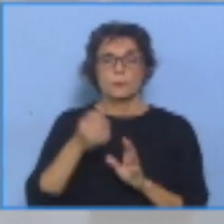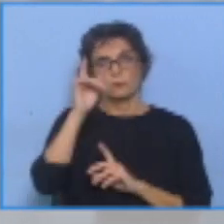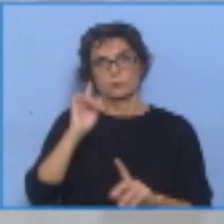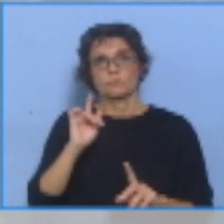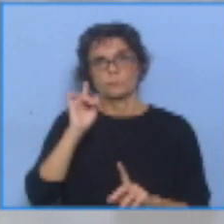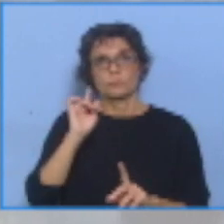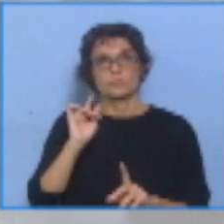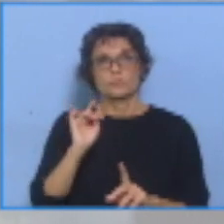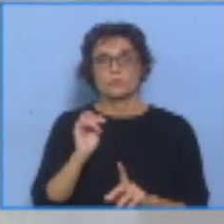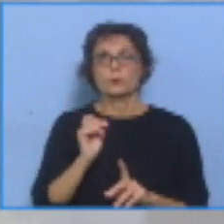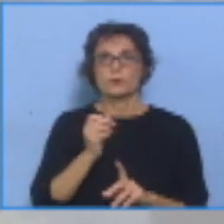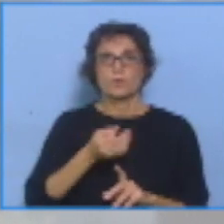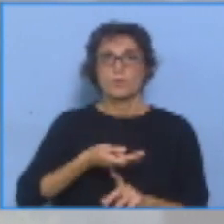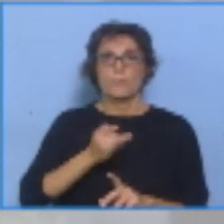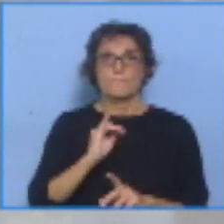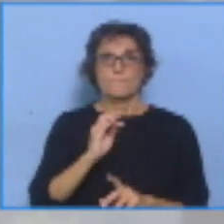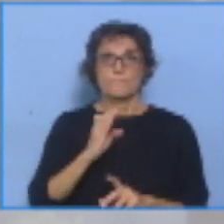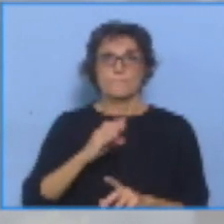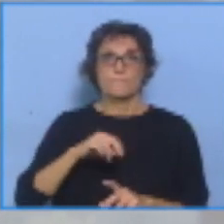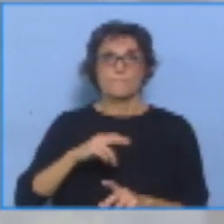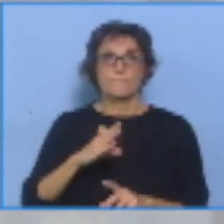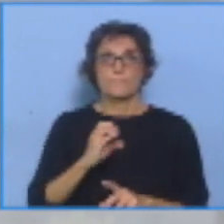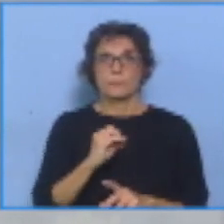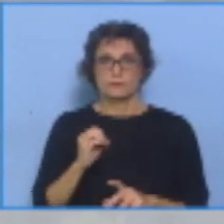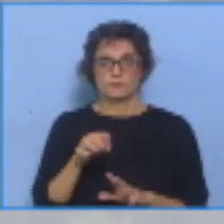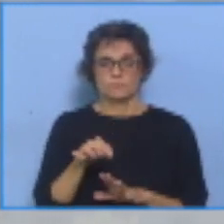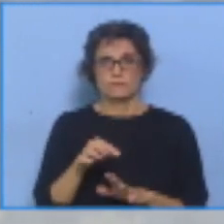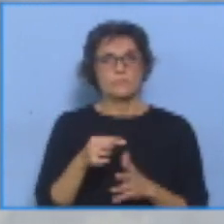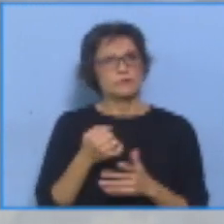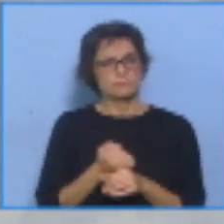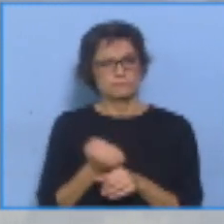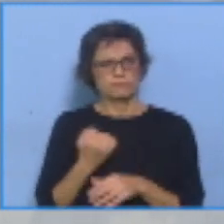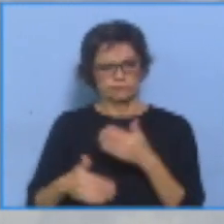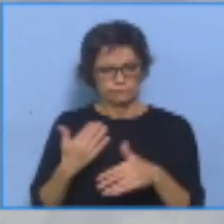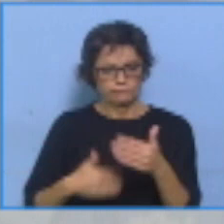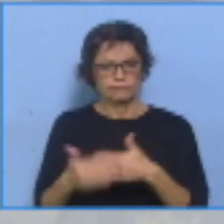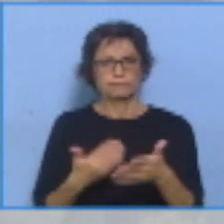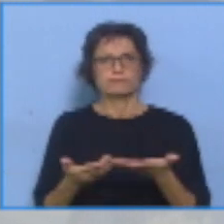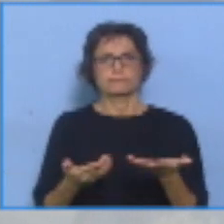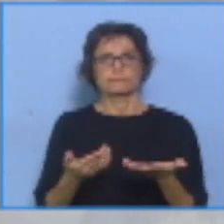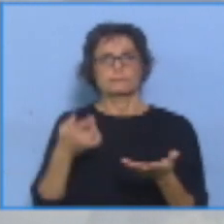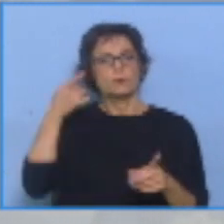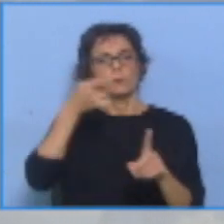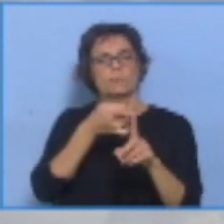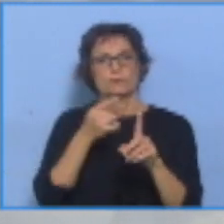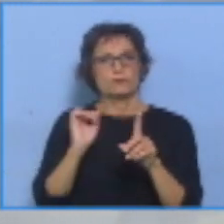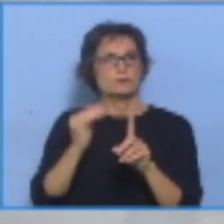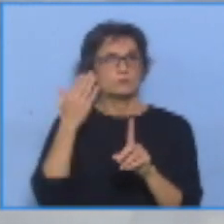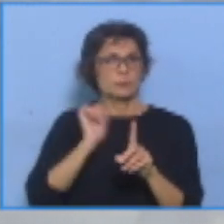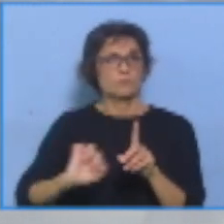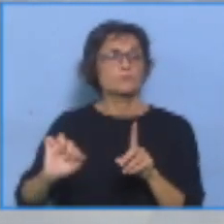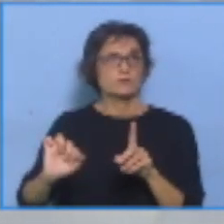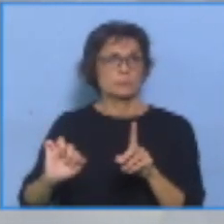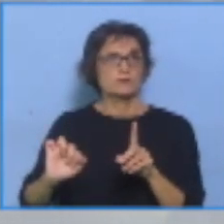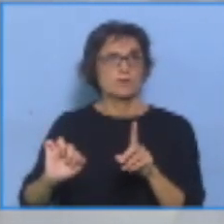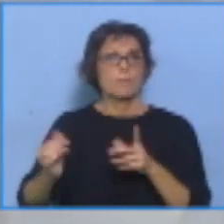e eu sucedi-lhe em 2013. Nós temos trabalhado muito aquilo que é o nosso objetivo fundamental, que são as